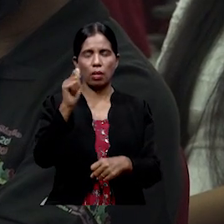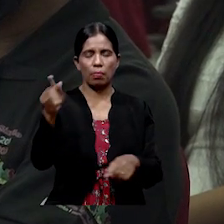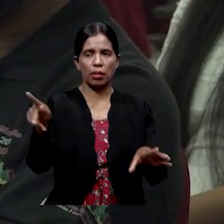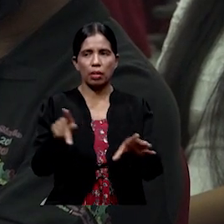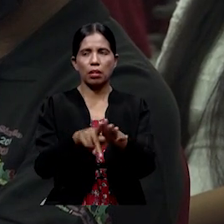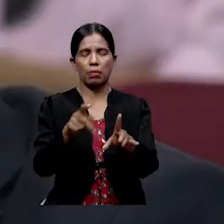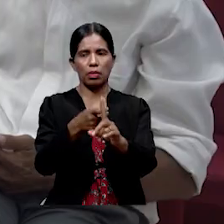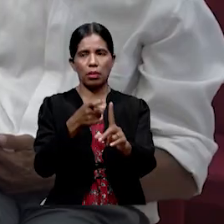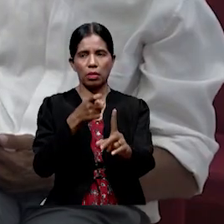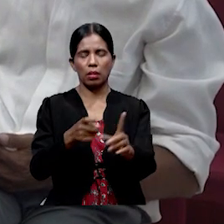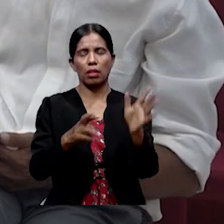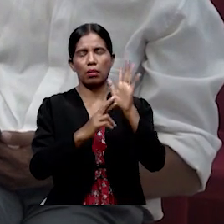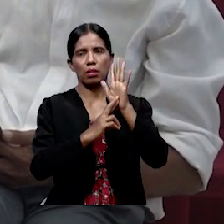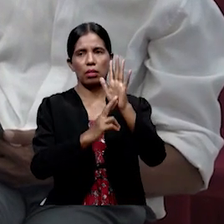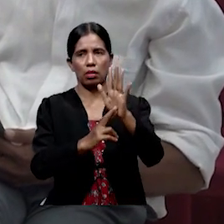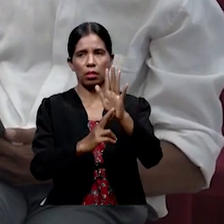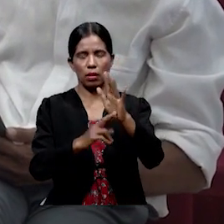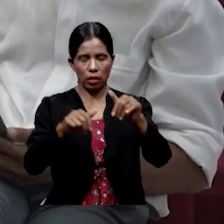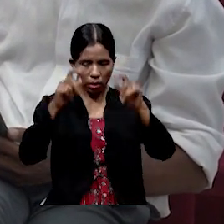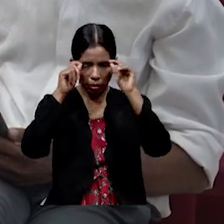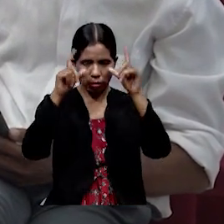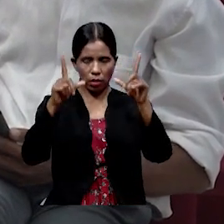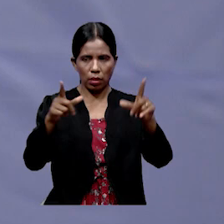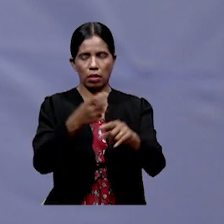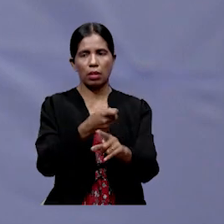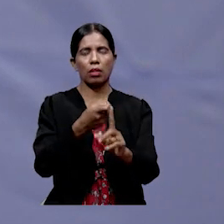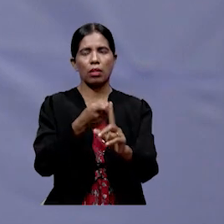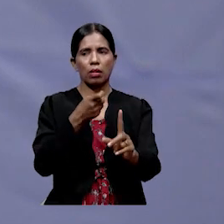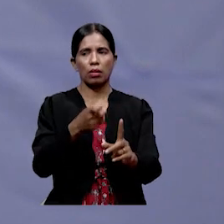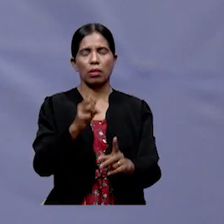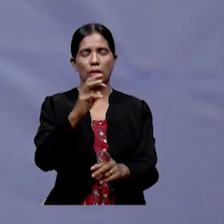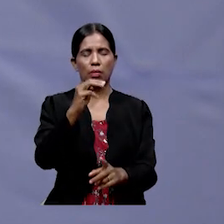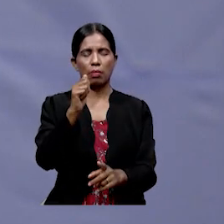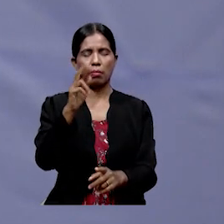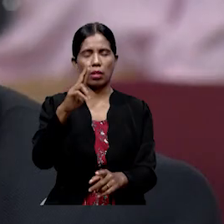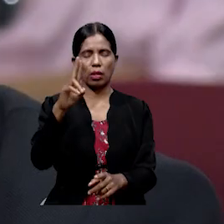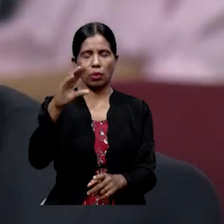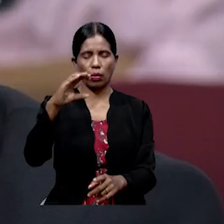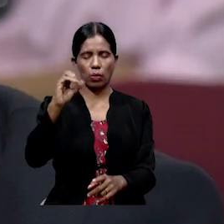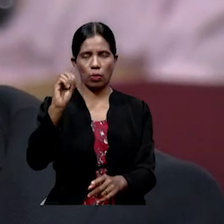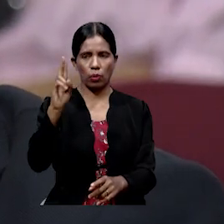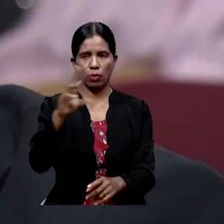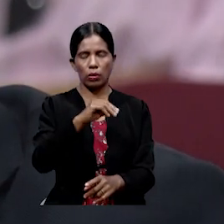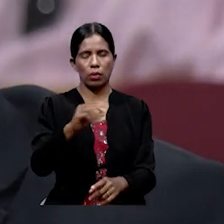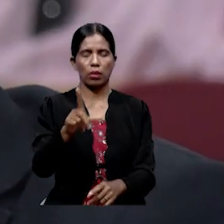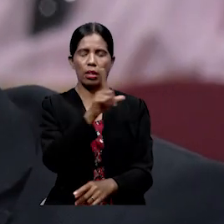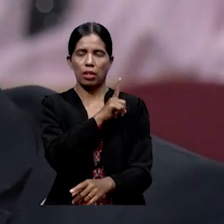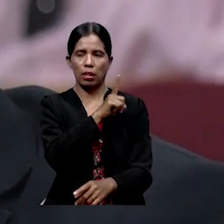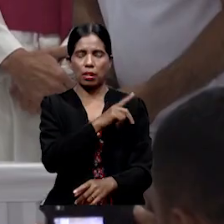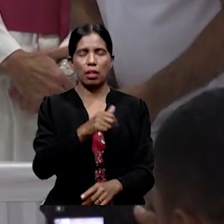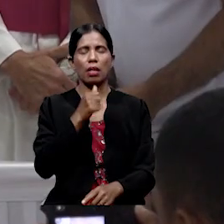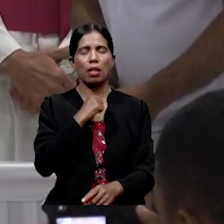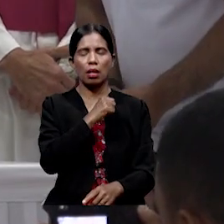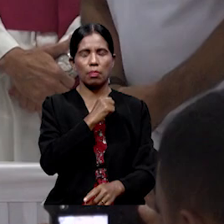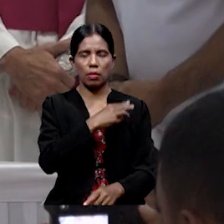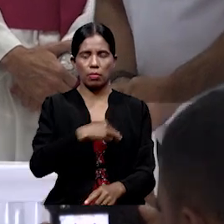participação usi representante Santa Ceia Timor-Leste, Monsenhor Marcos Prigi, ex-general reformado Lere Anan Timor, padre no madre sira